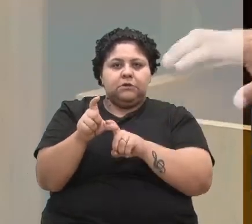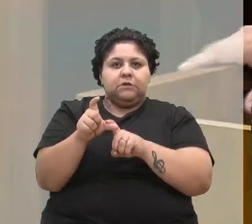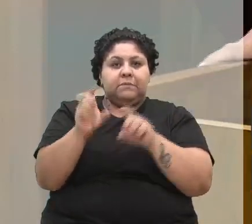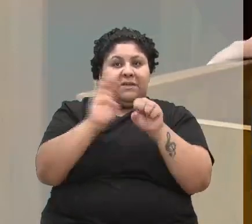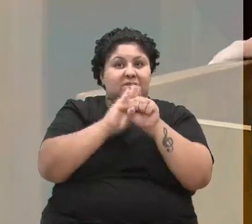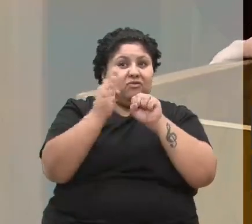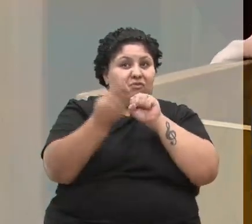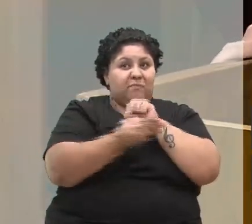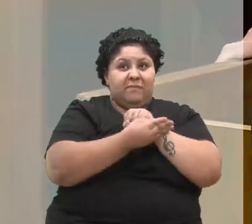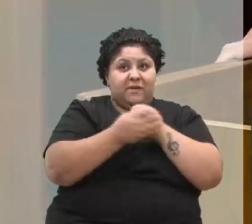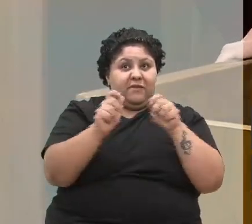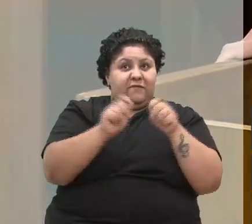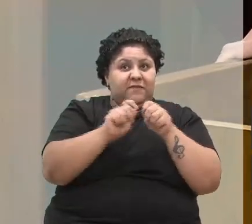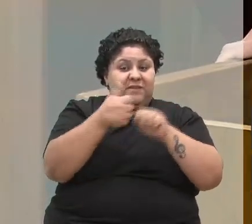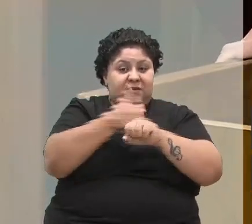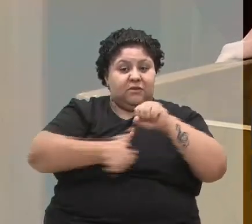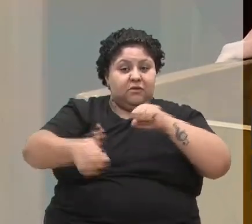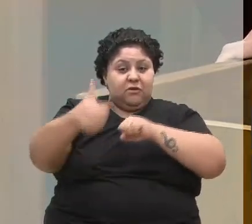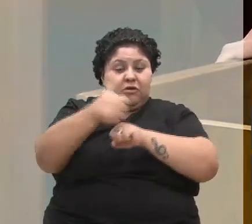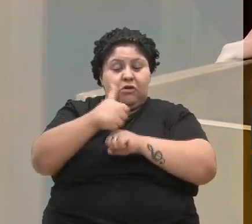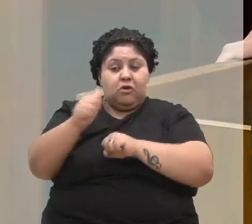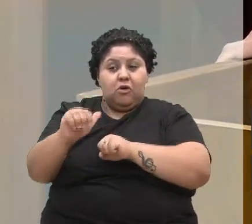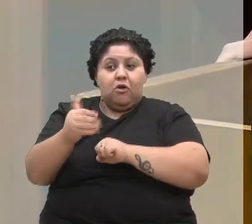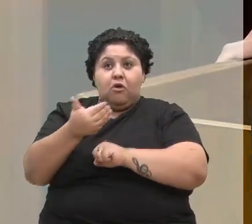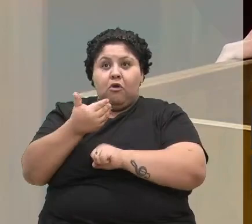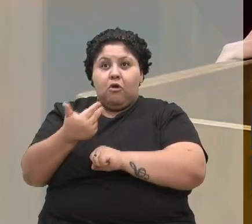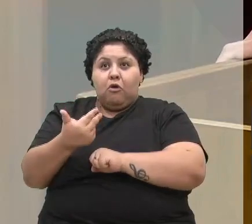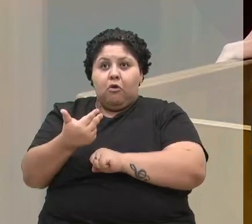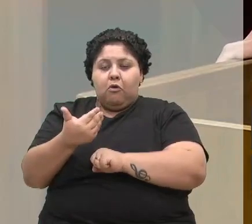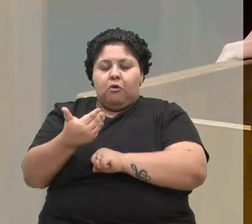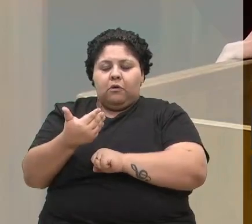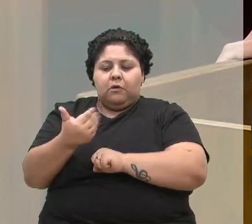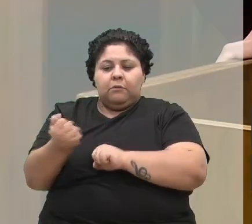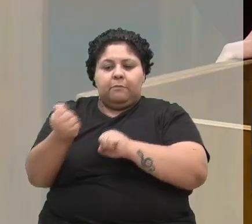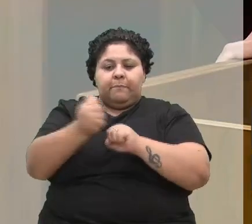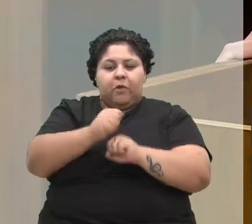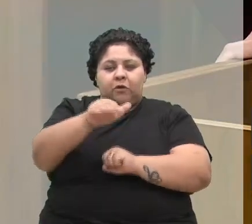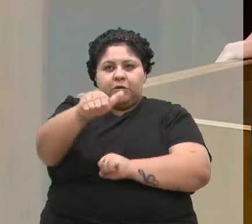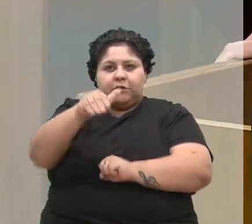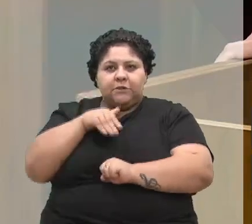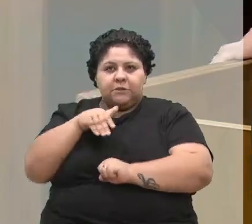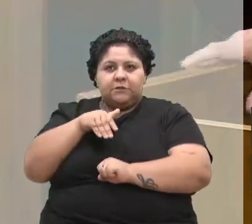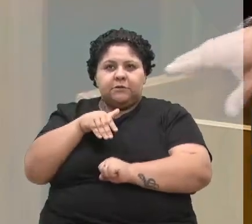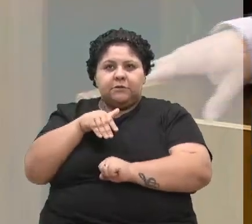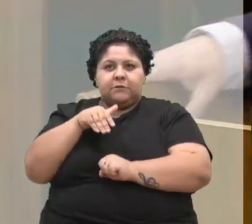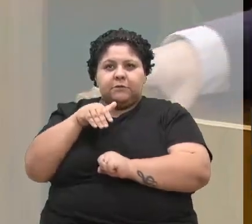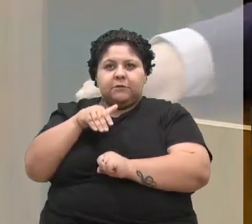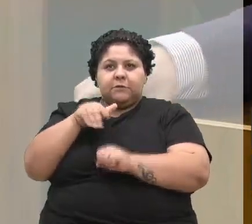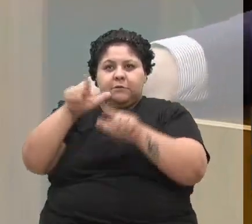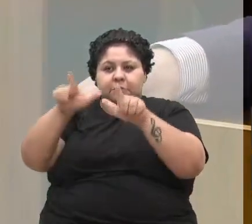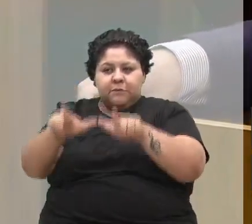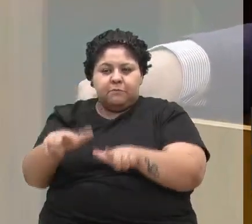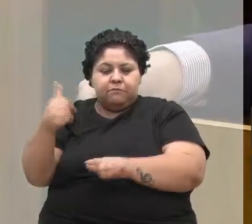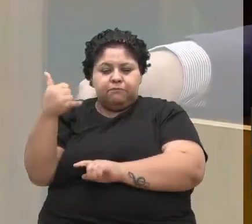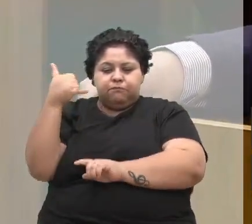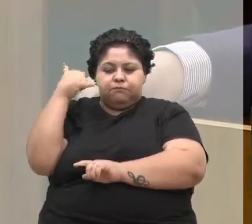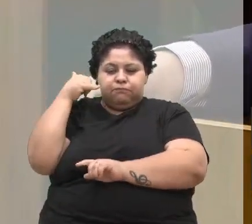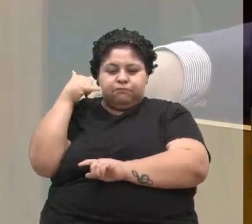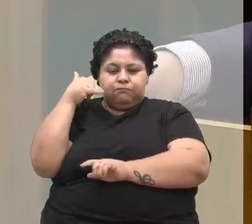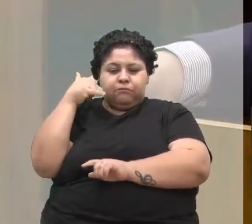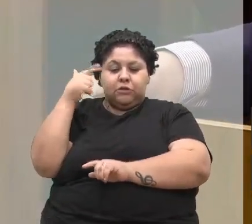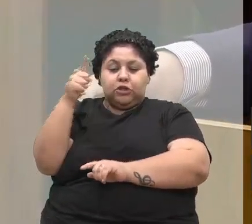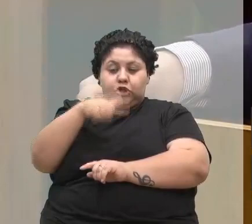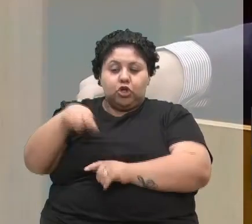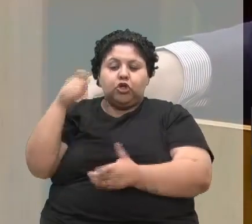substituições, pode entrar em contato com o meu gabinete, com a minha assessoria, que estaremos sim fiscalizando, cobrando, para que o mais breve